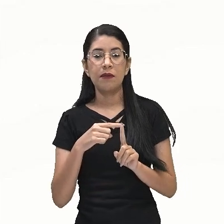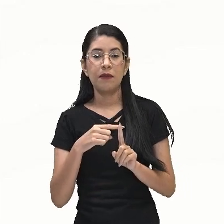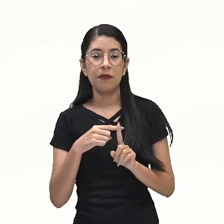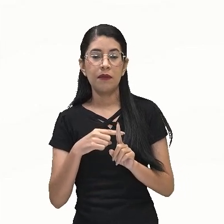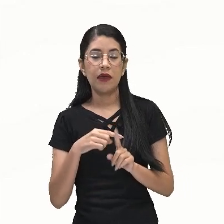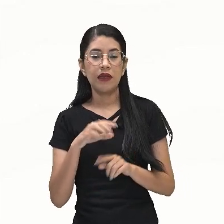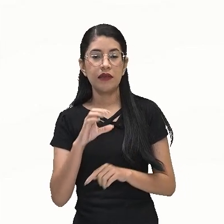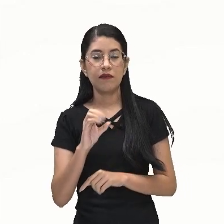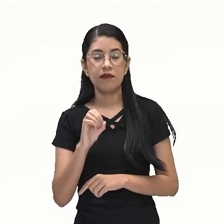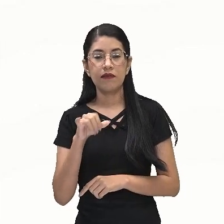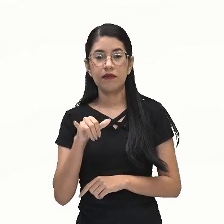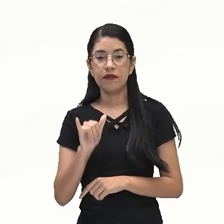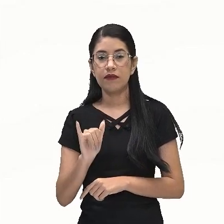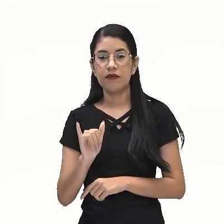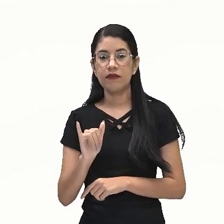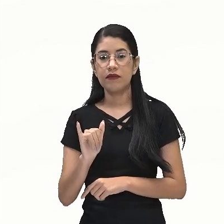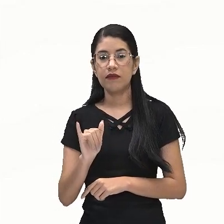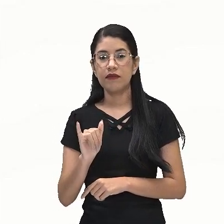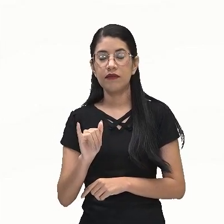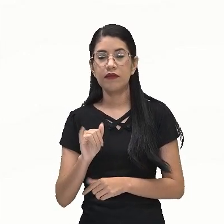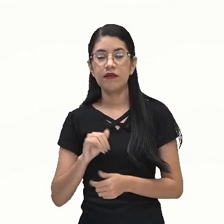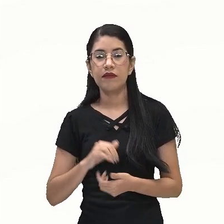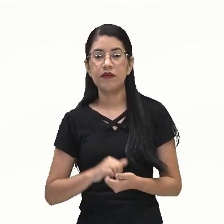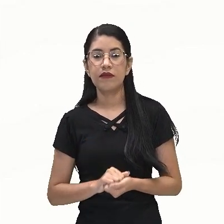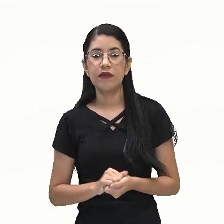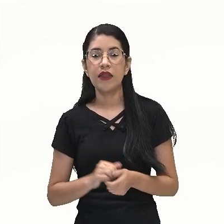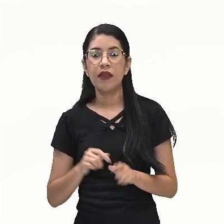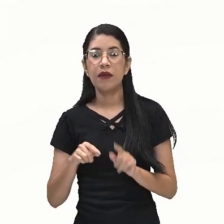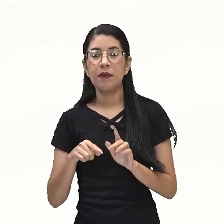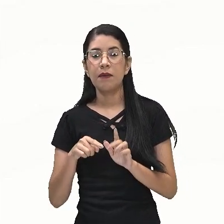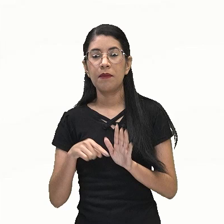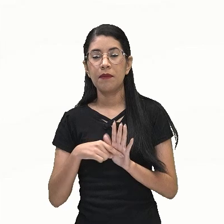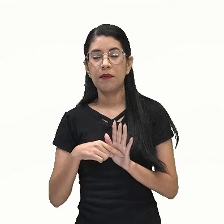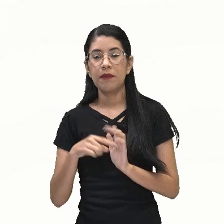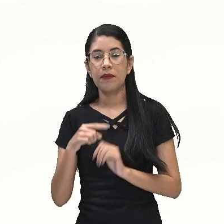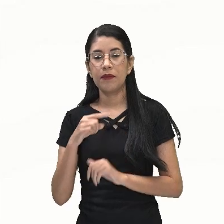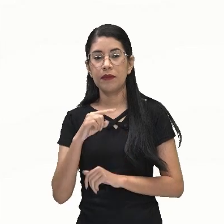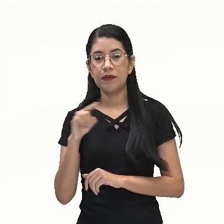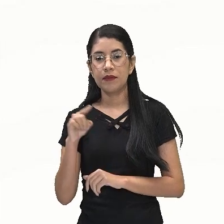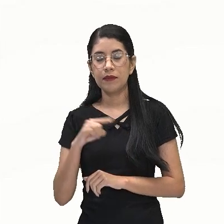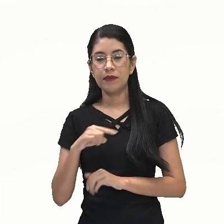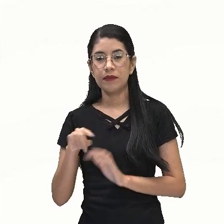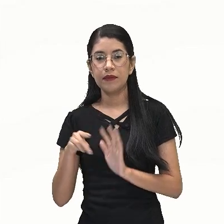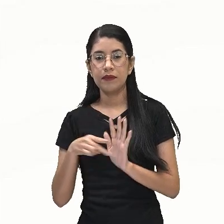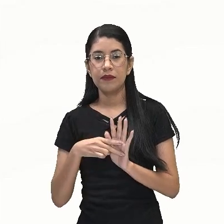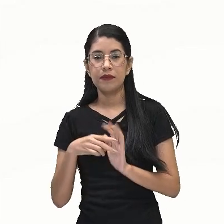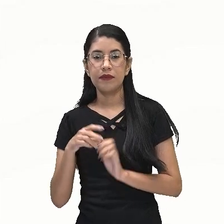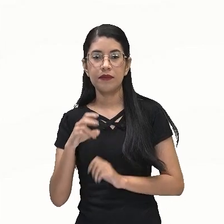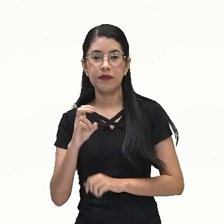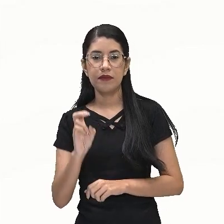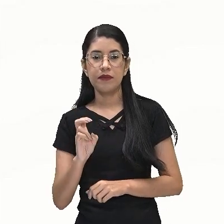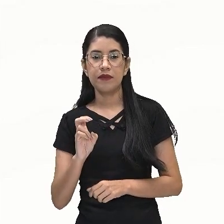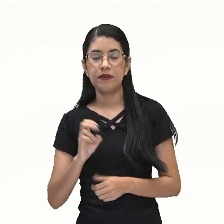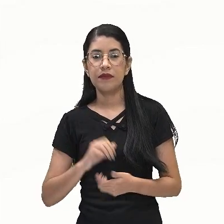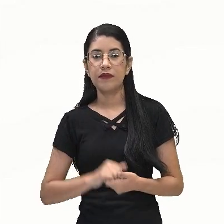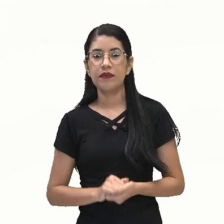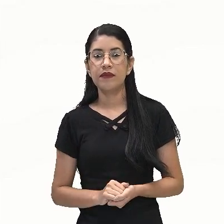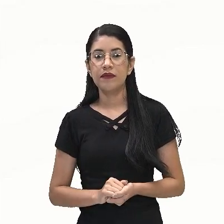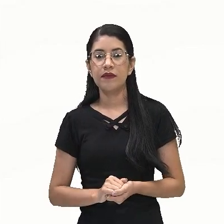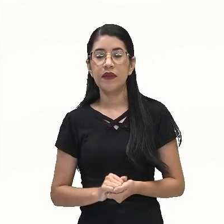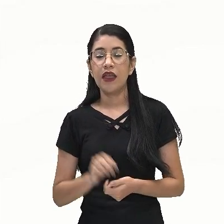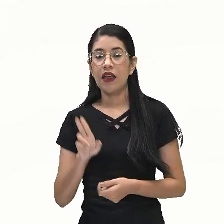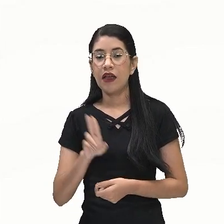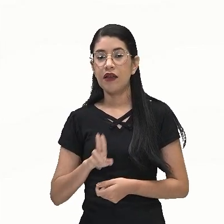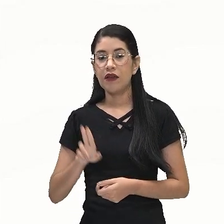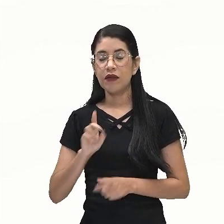que aparecer. Então, mais 2y menos z. Isso vai ser igual a 5. E aí eu vou utilizar